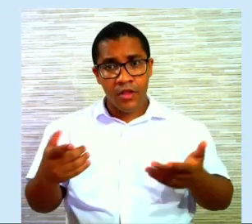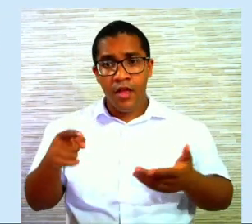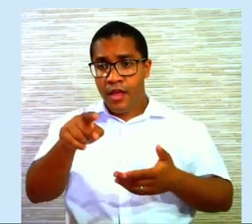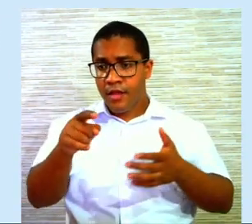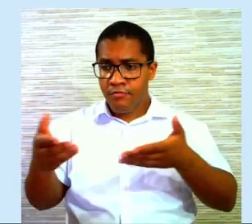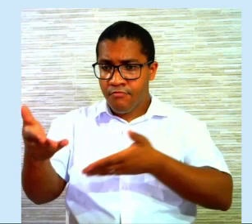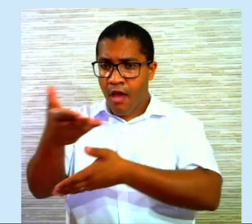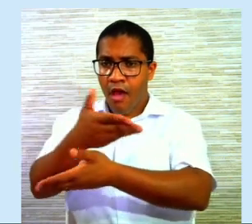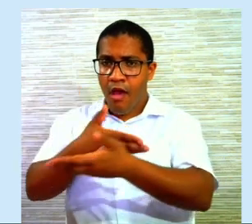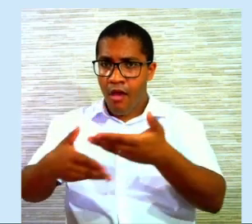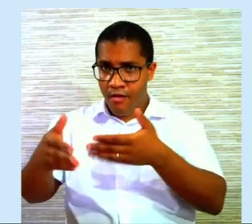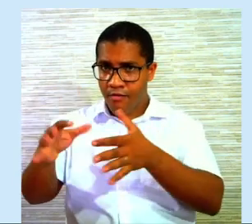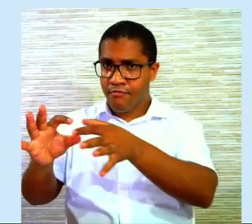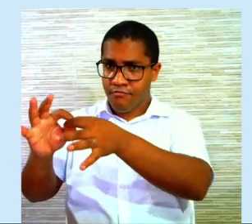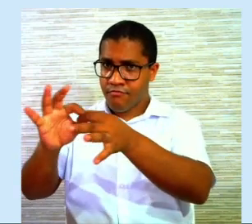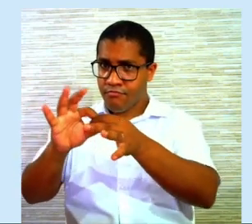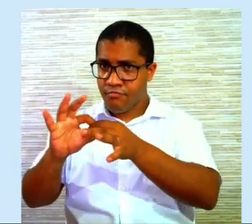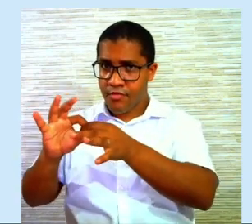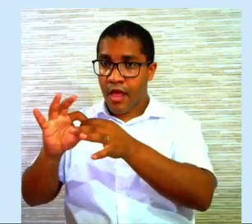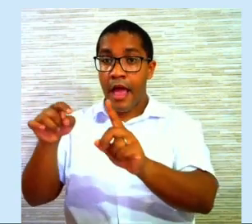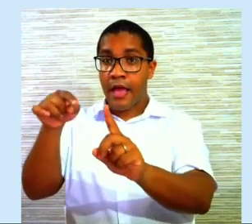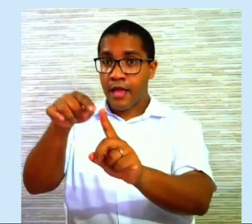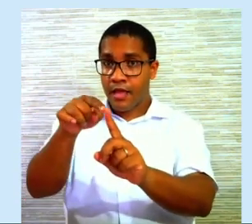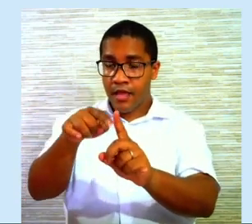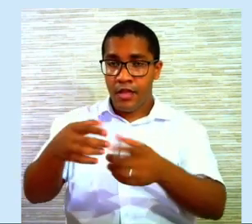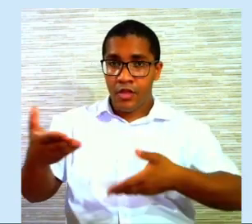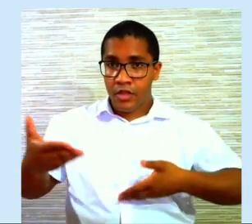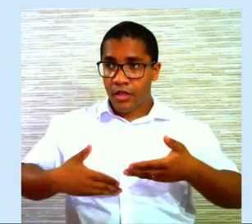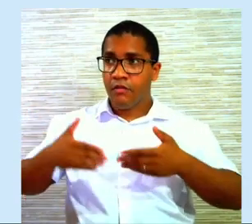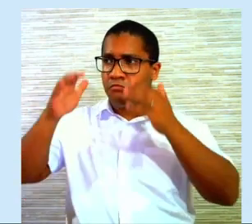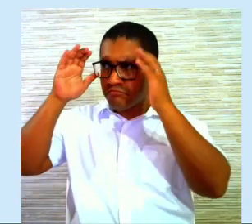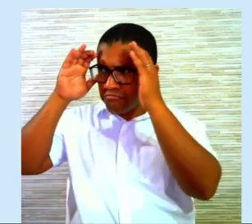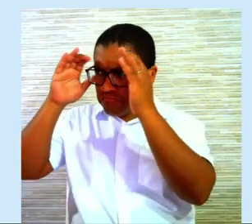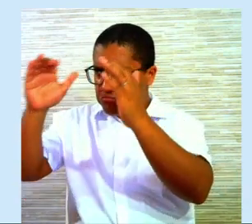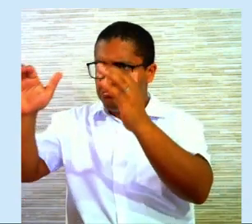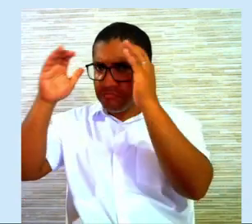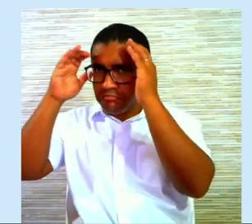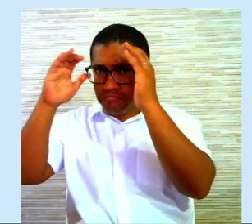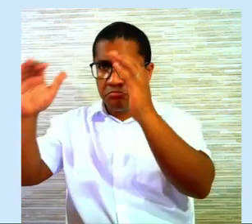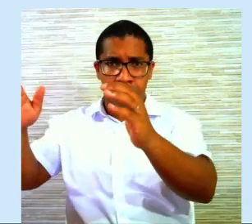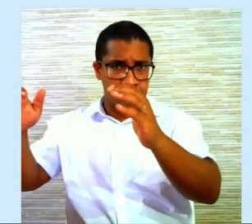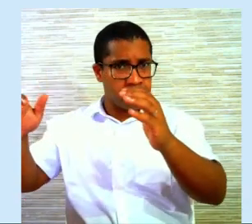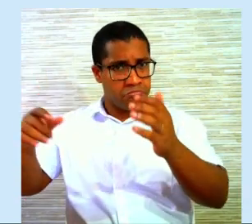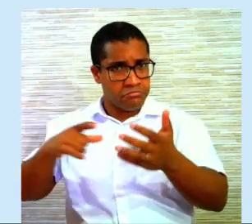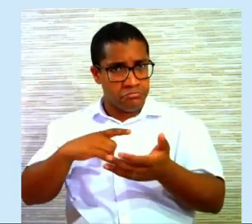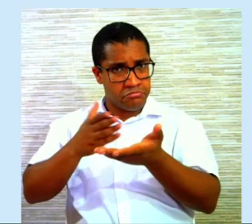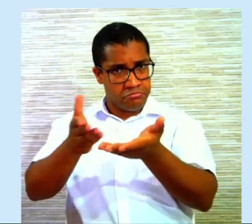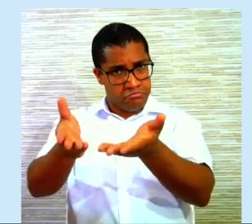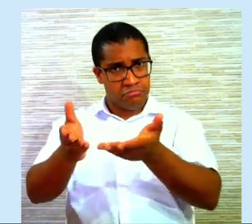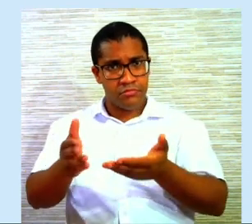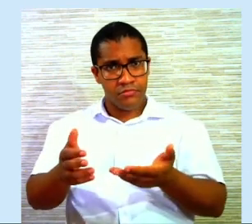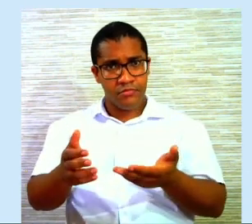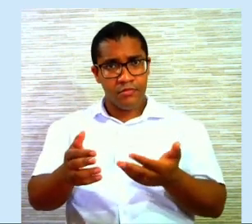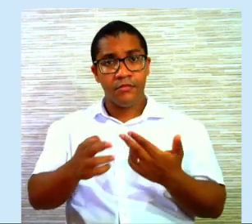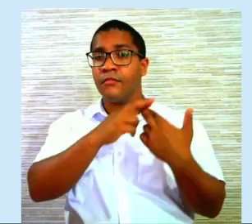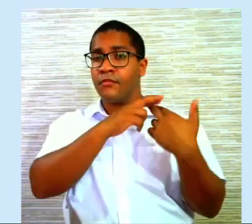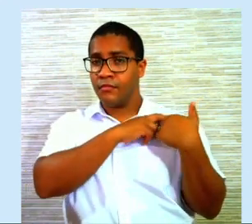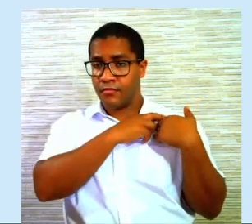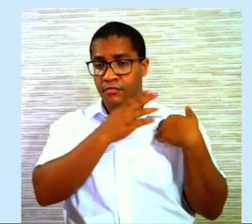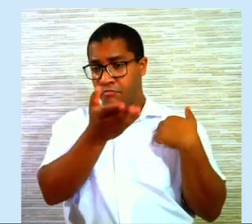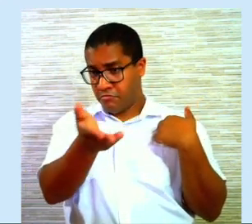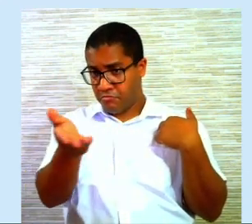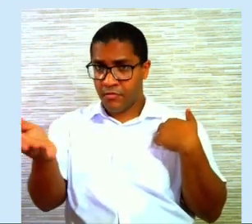relação. Então, o servo tinha obrigação para o seu senhor. O servo tinha obrigação de hospedar o seu senhor. O servo tinha